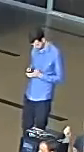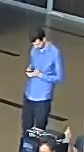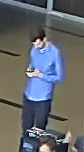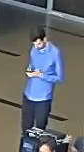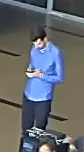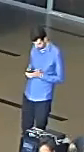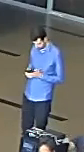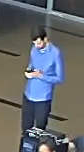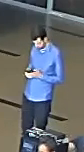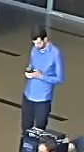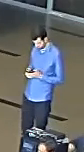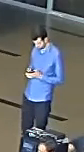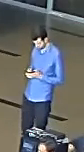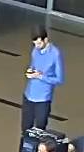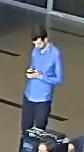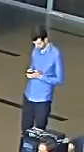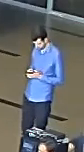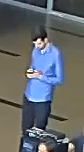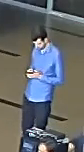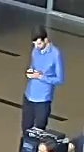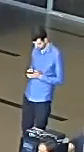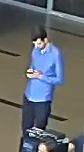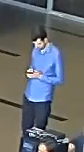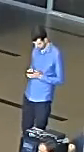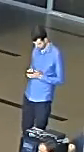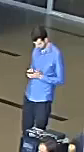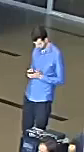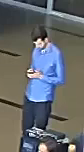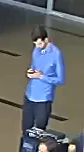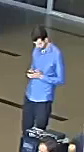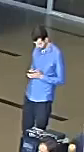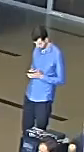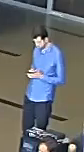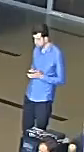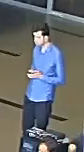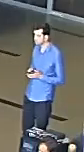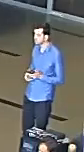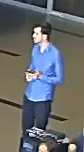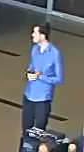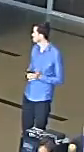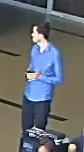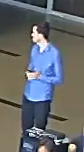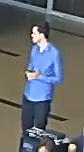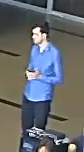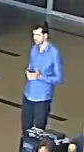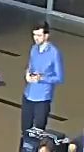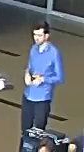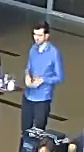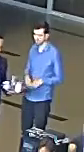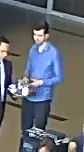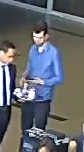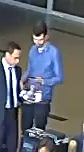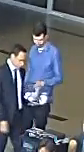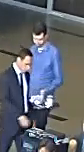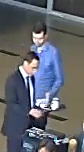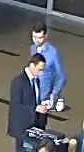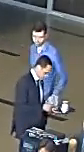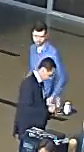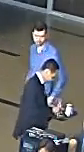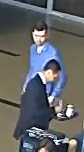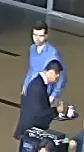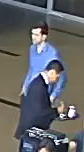ex-deputado Edson Moraes atual Vereador faltam só mais dois membros aqui para fazerem uso da palavra e em